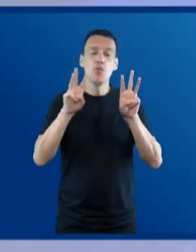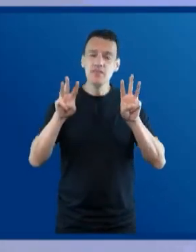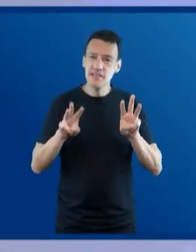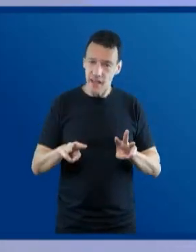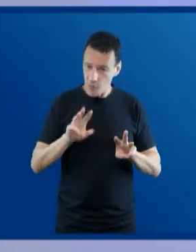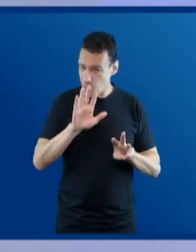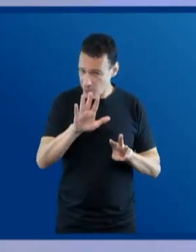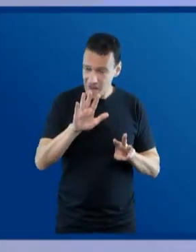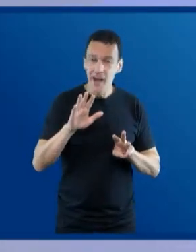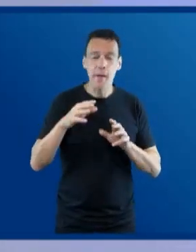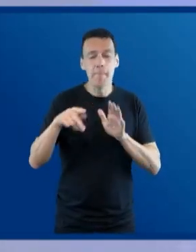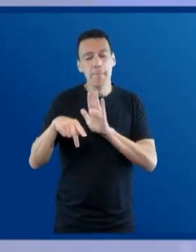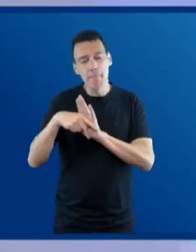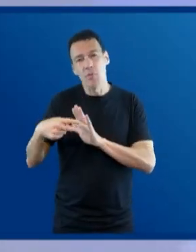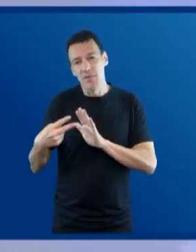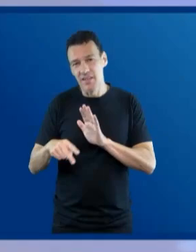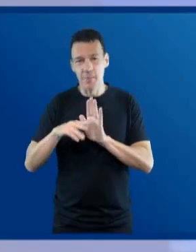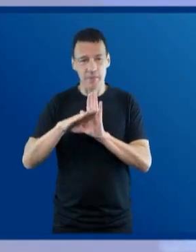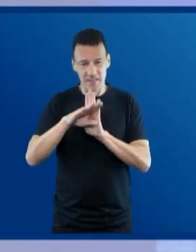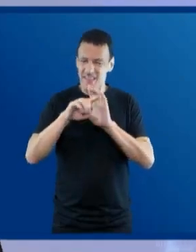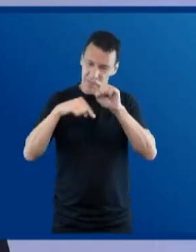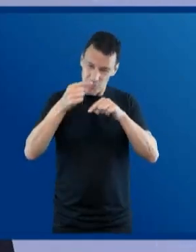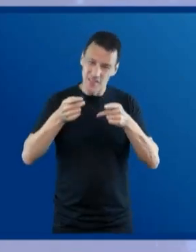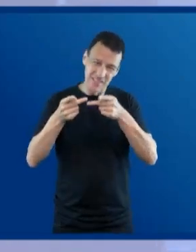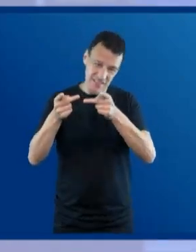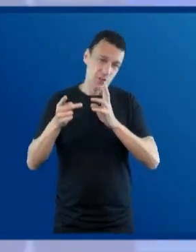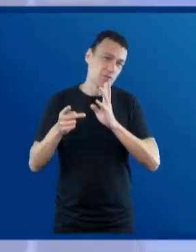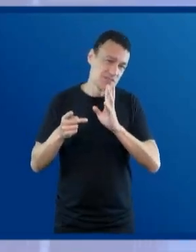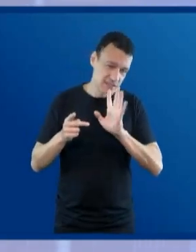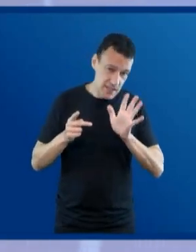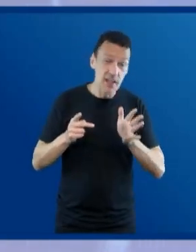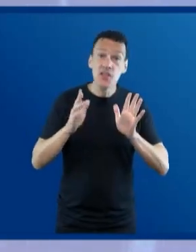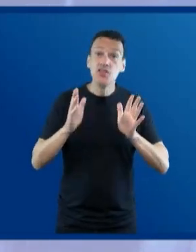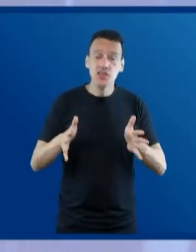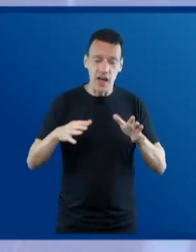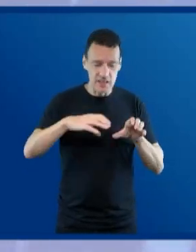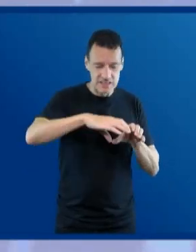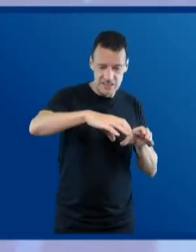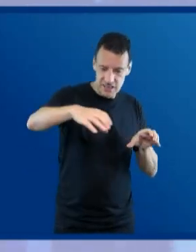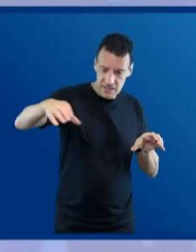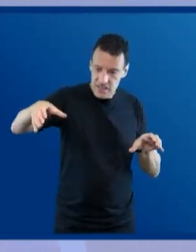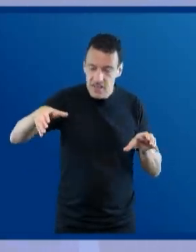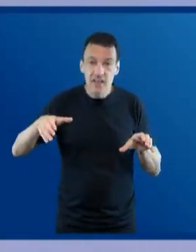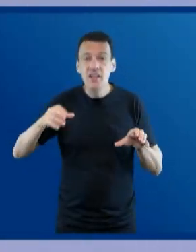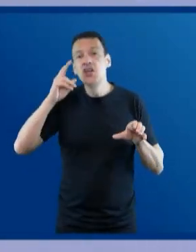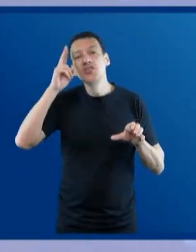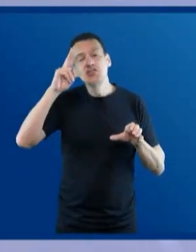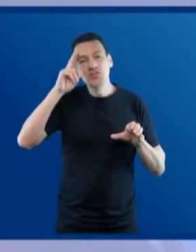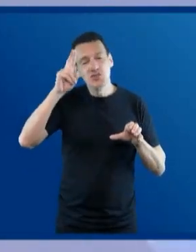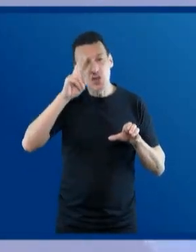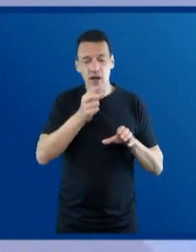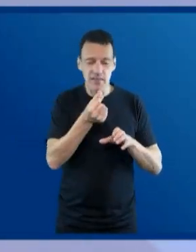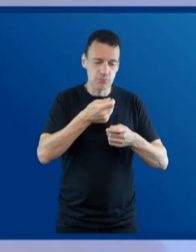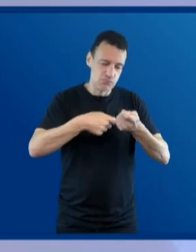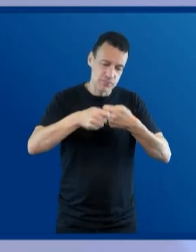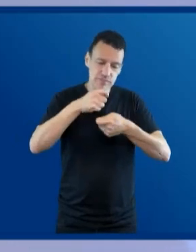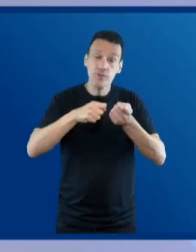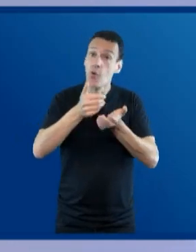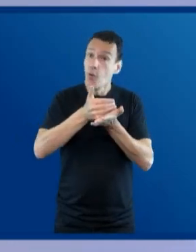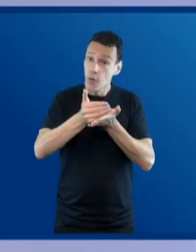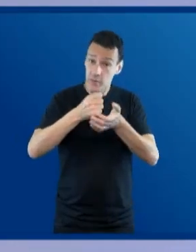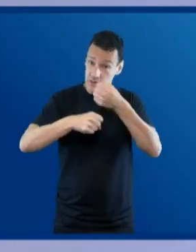Já vocês vão conhecer. A gente fez aqui no mezanino uma história do mercado de capitais que começa desde